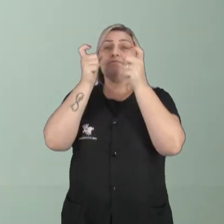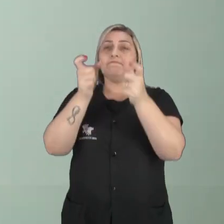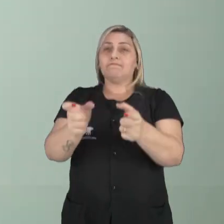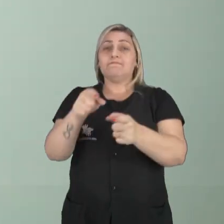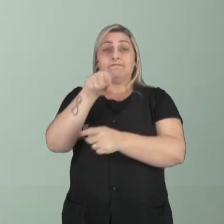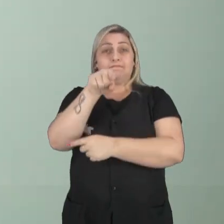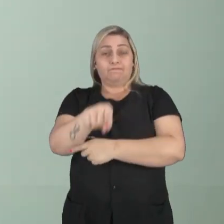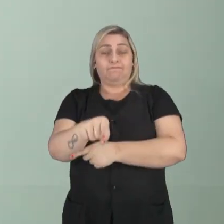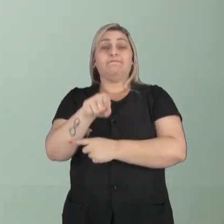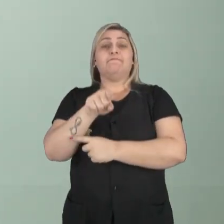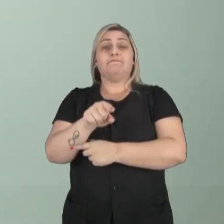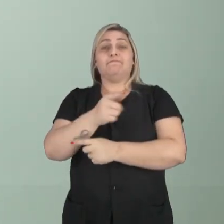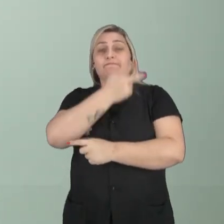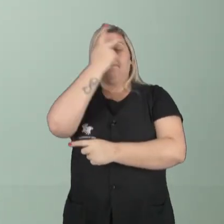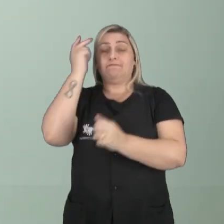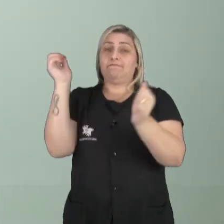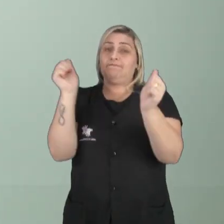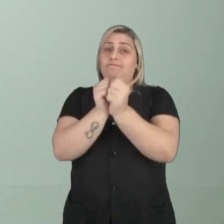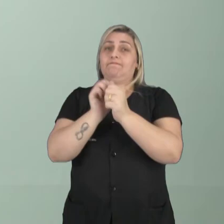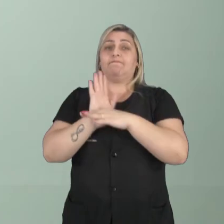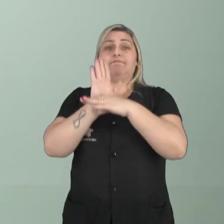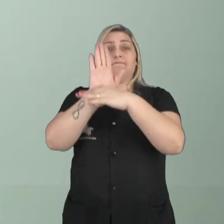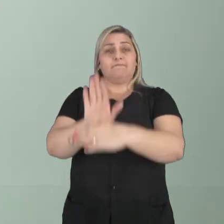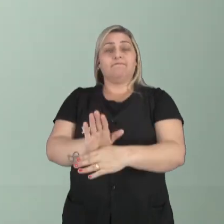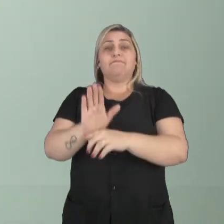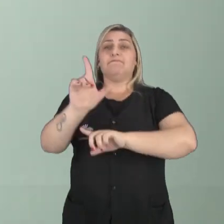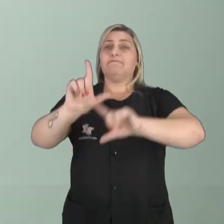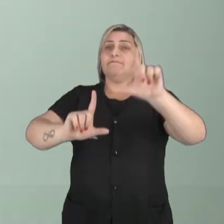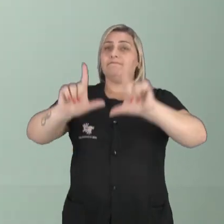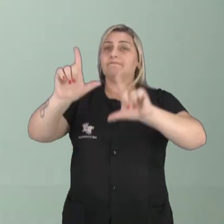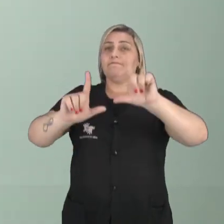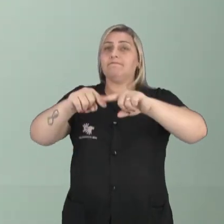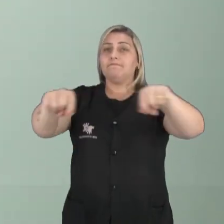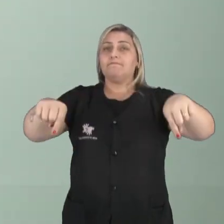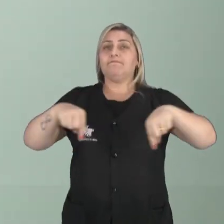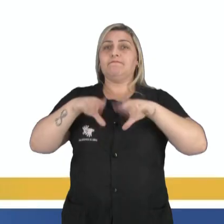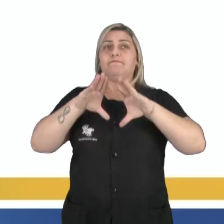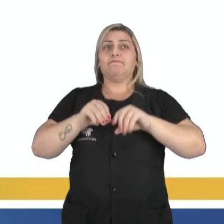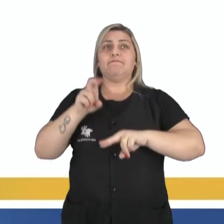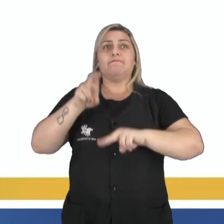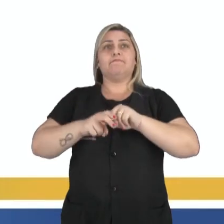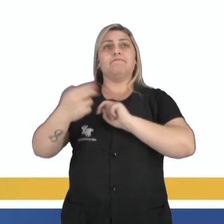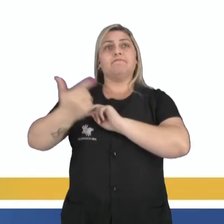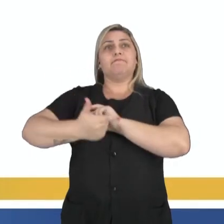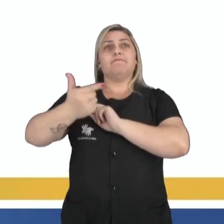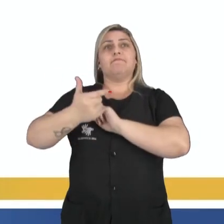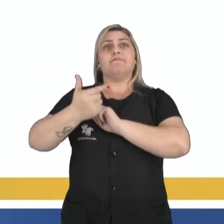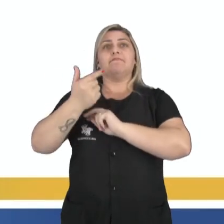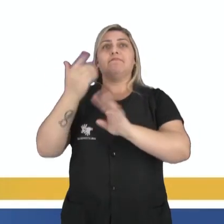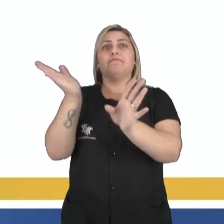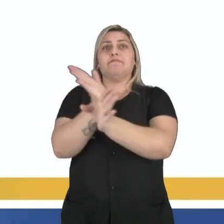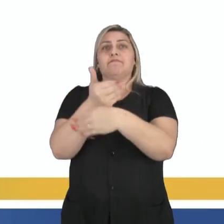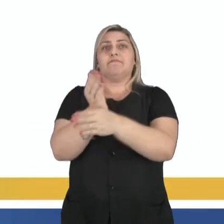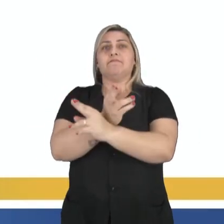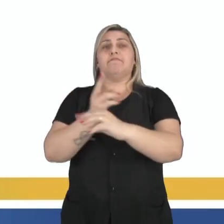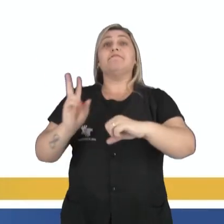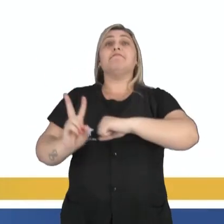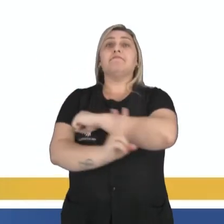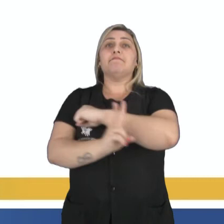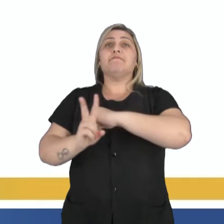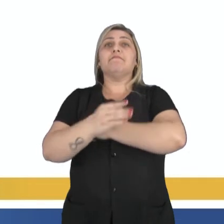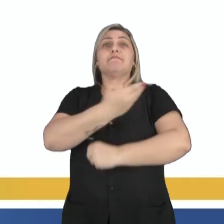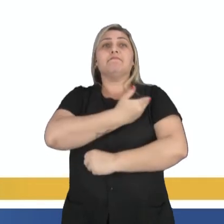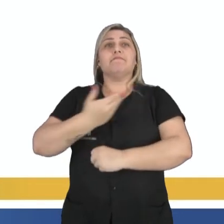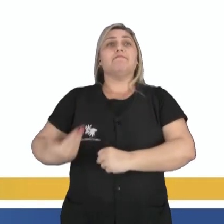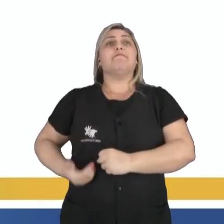atenção. Você com todas as pessoas que estão aí te acompanhando na tua sala. Vamos para a segunda questão, então? A distração em